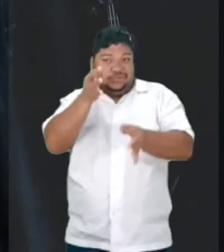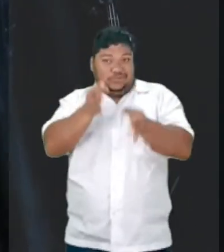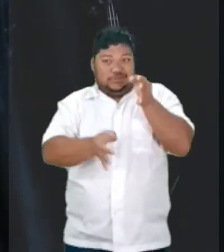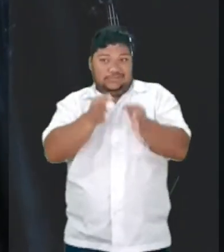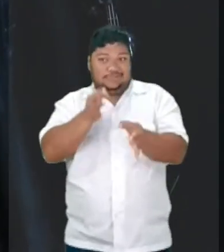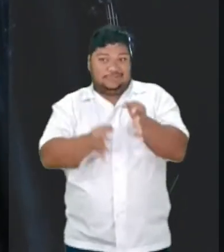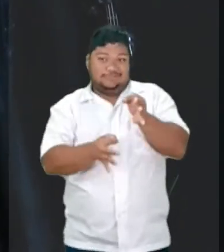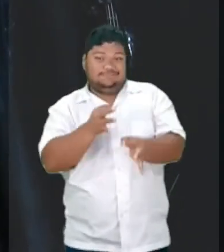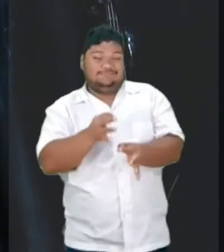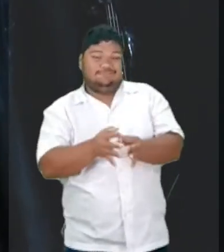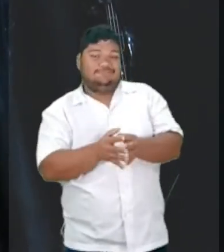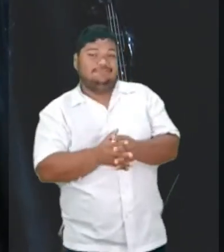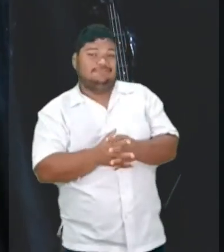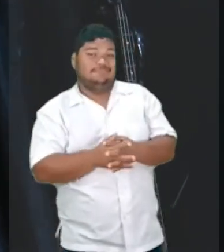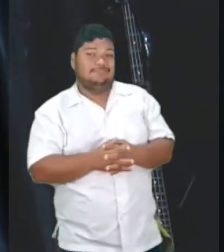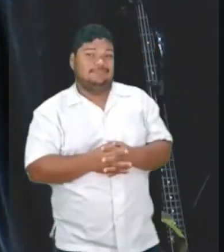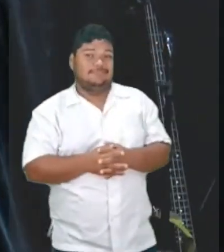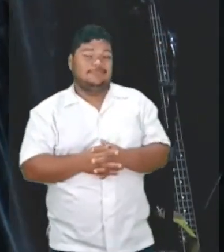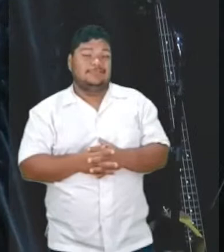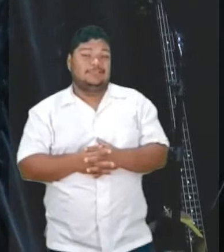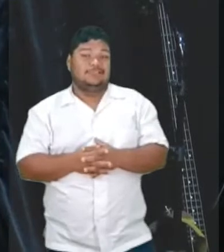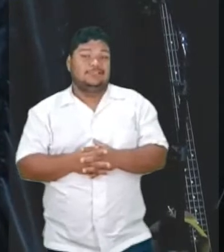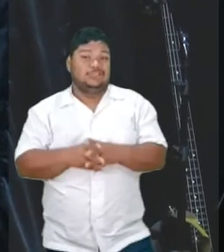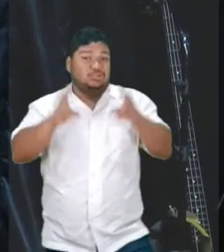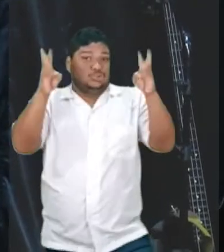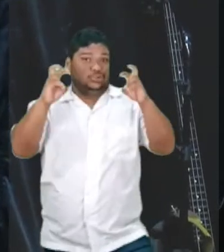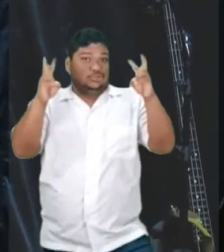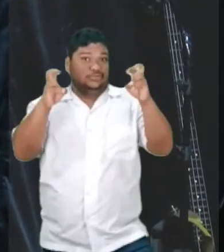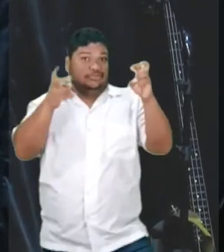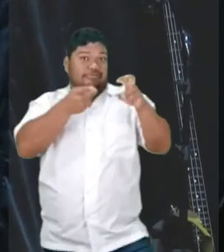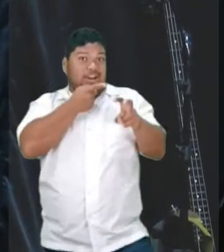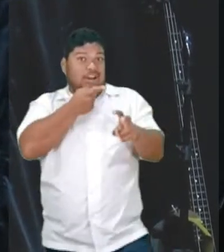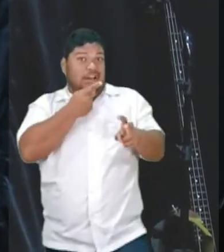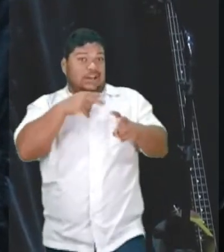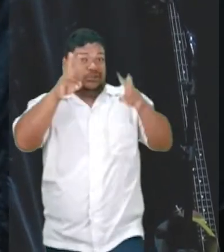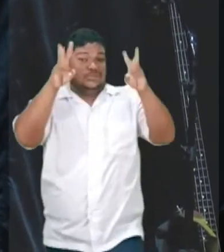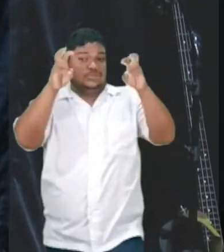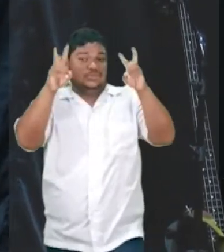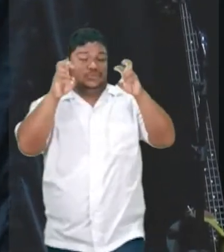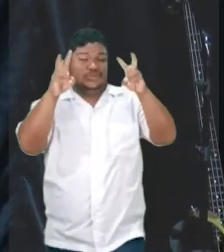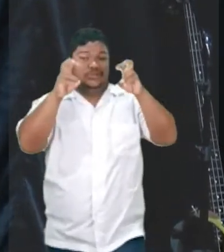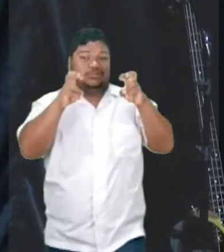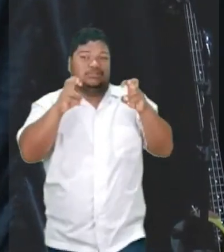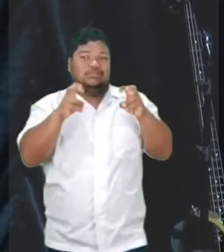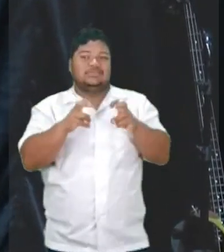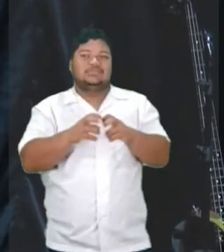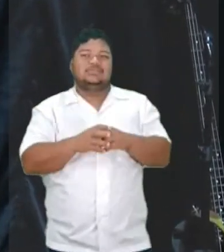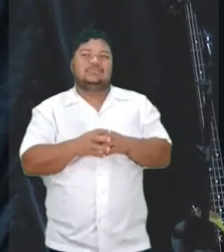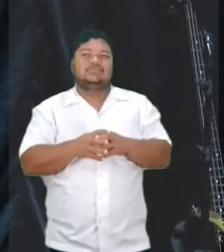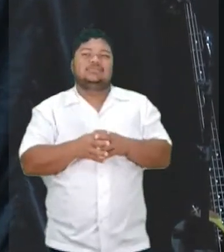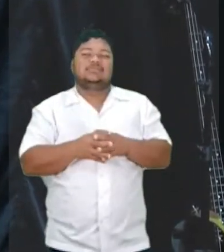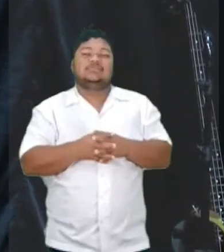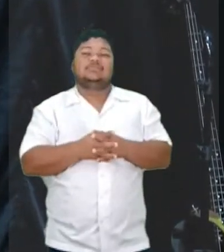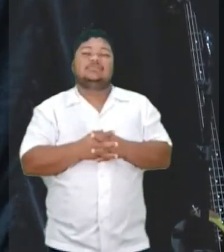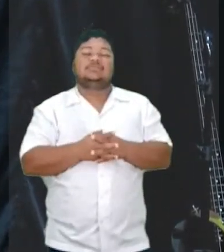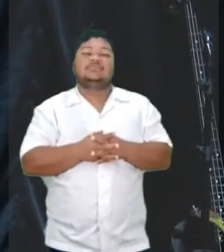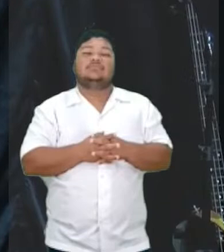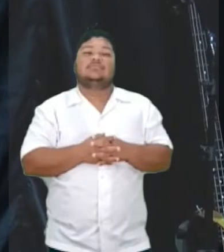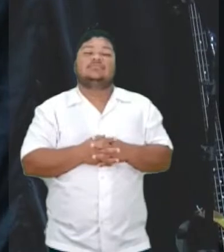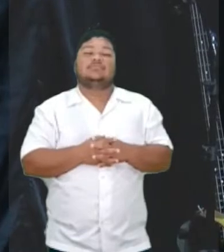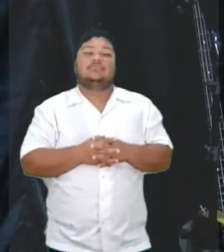texto fala de juízes. O texto que eu acabei de ler para você, fala de juízes.